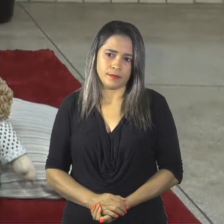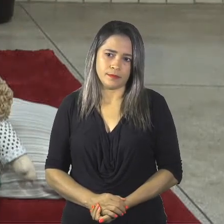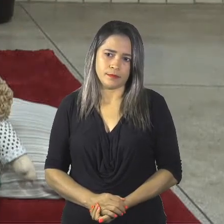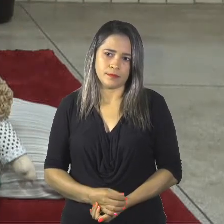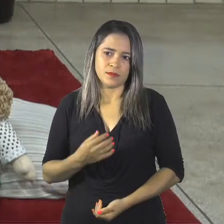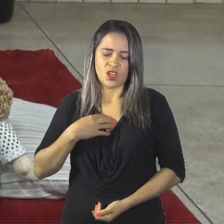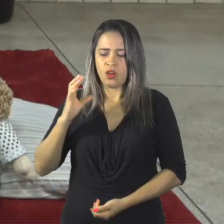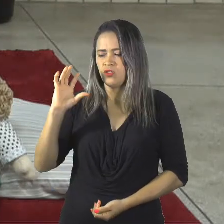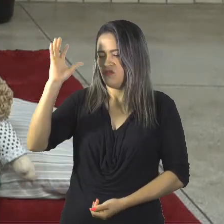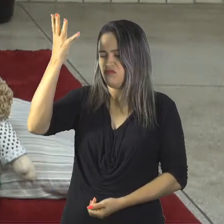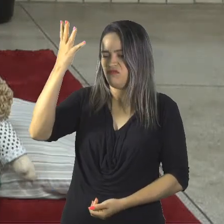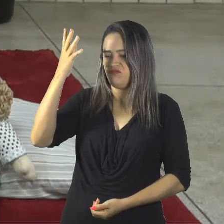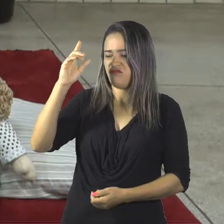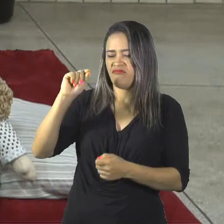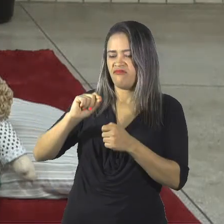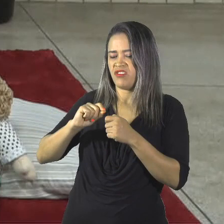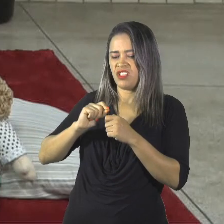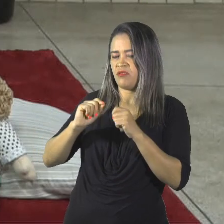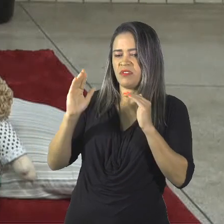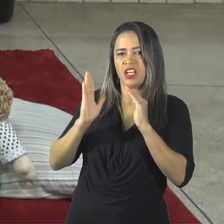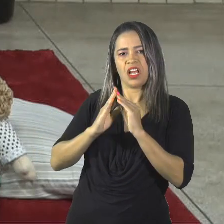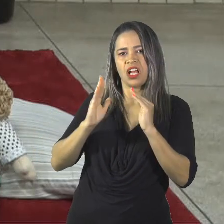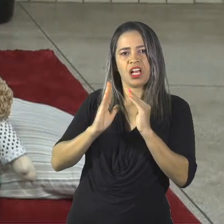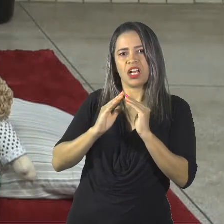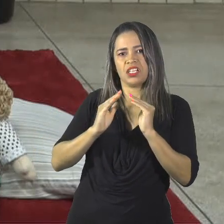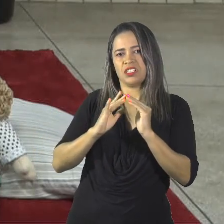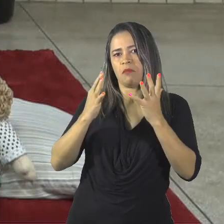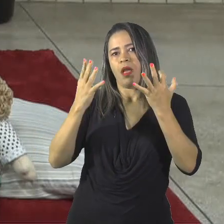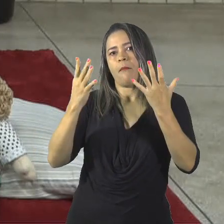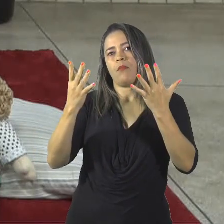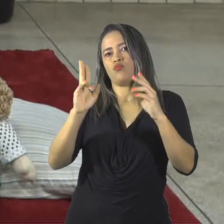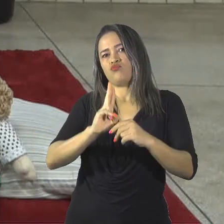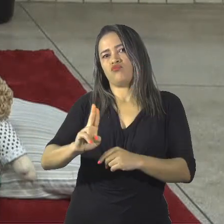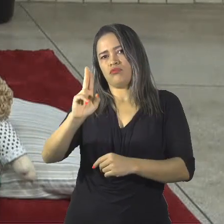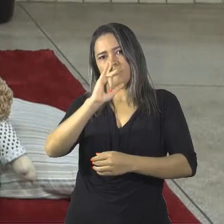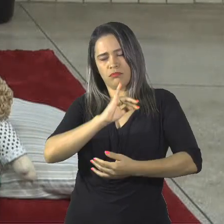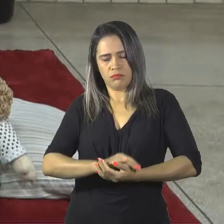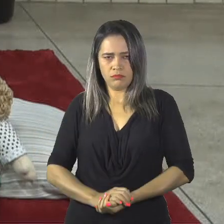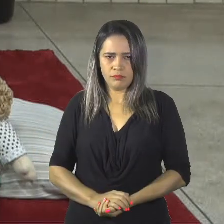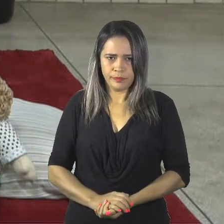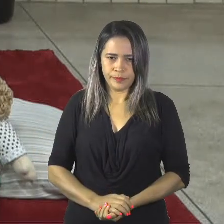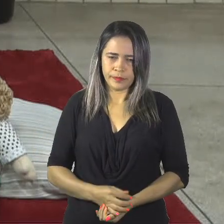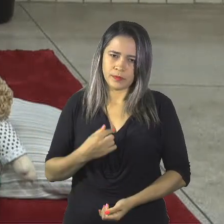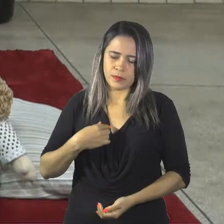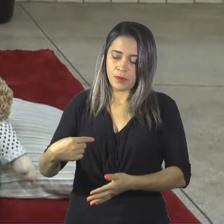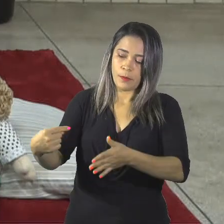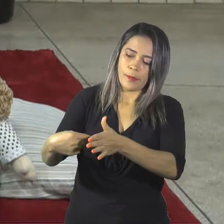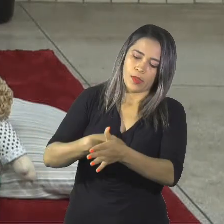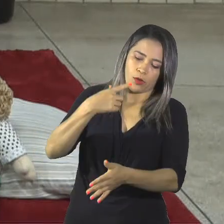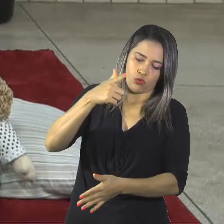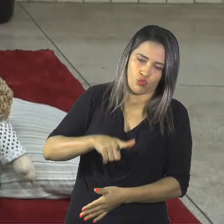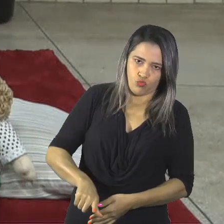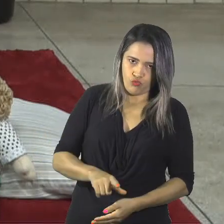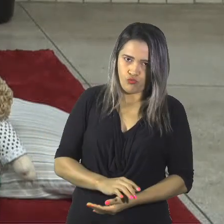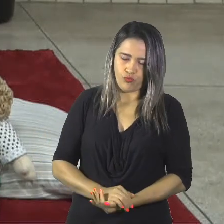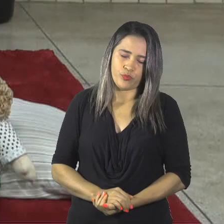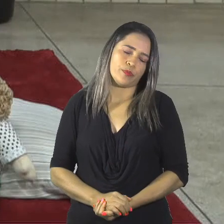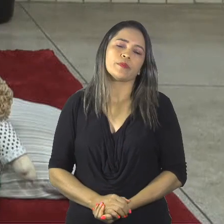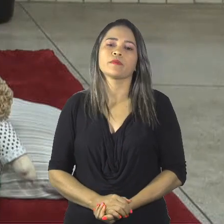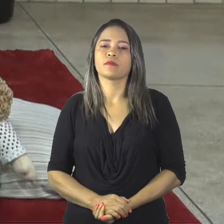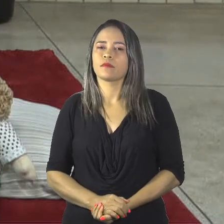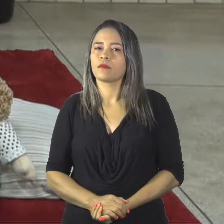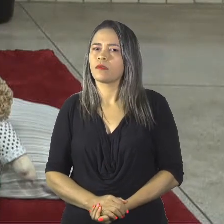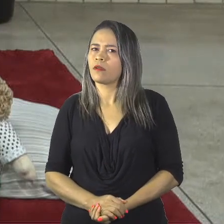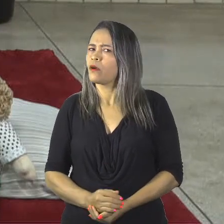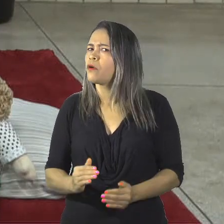Resolvi não fazer mais a minha casa com as mãos. Aí me perguntaram novamente, não